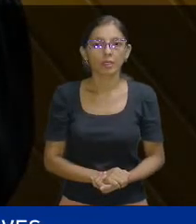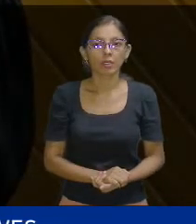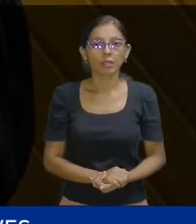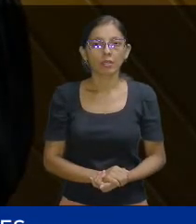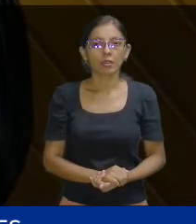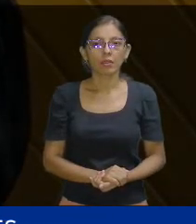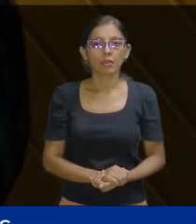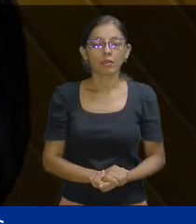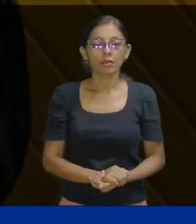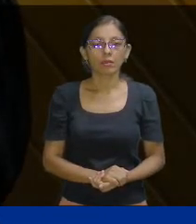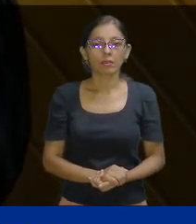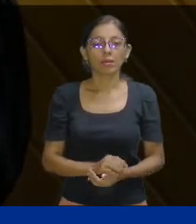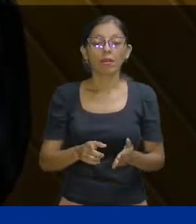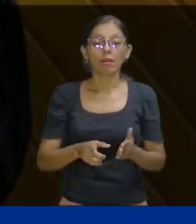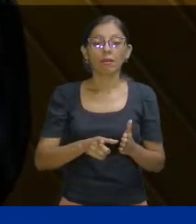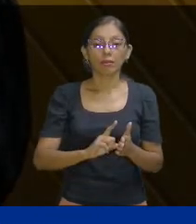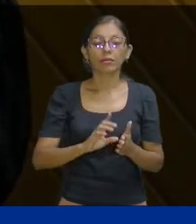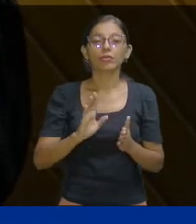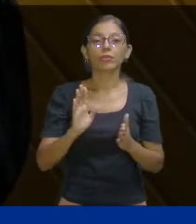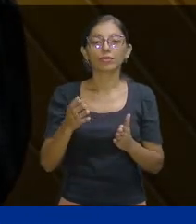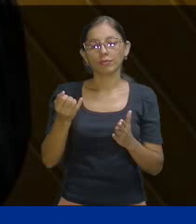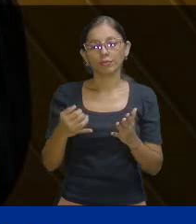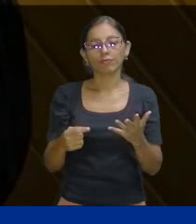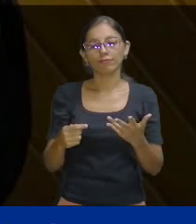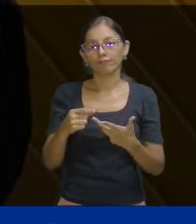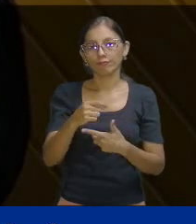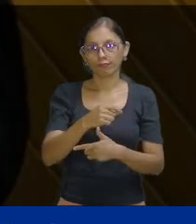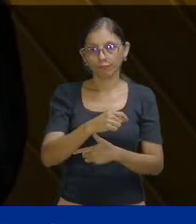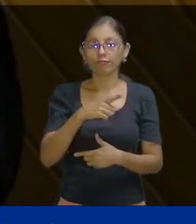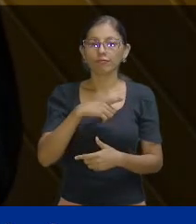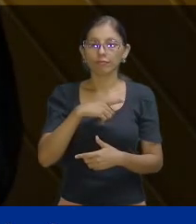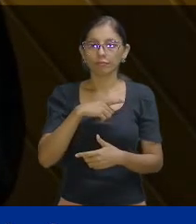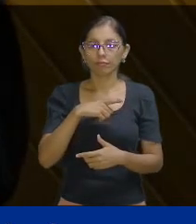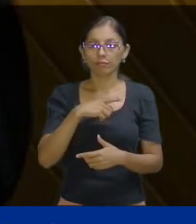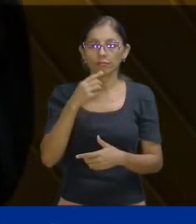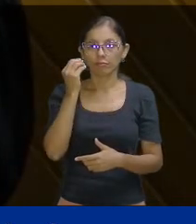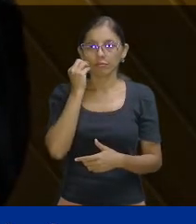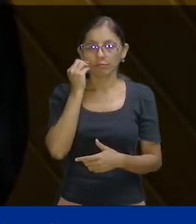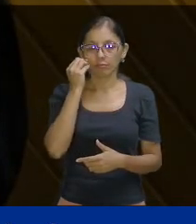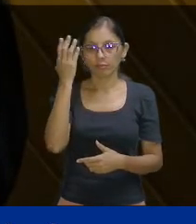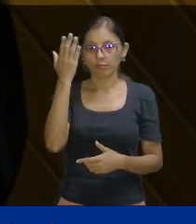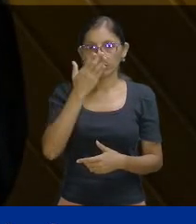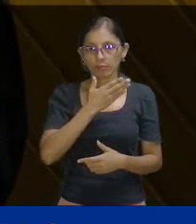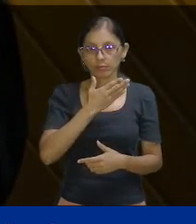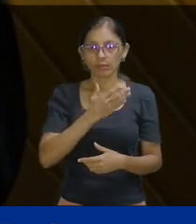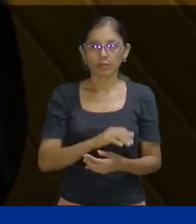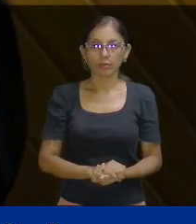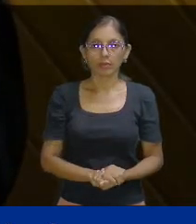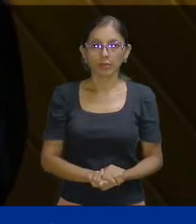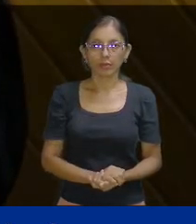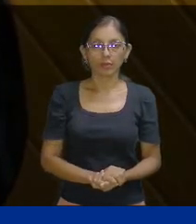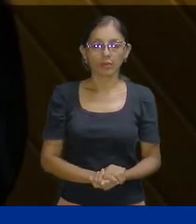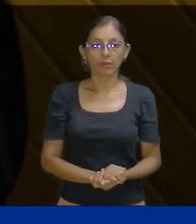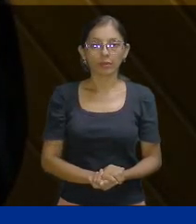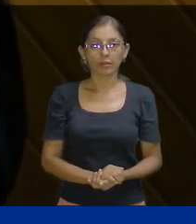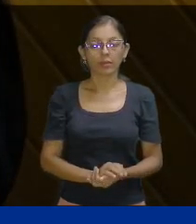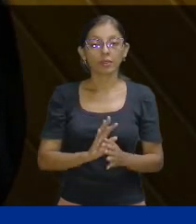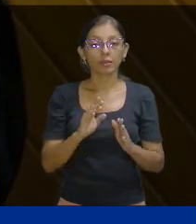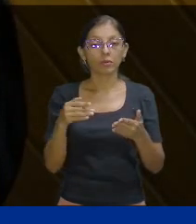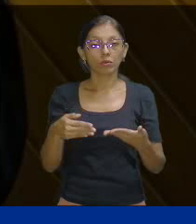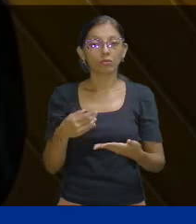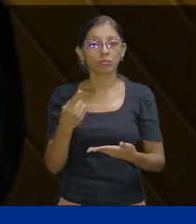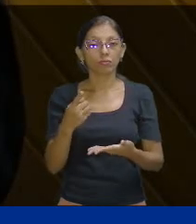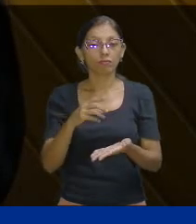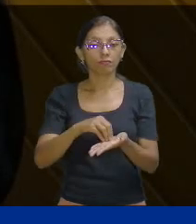despesas acima destacadas, razão pela qual qualifica o gasto como irregular, por comprometer a transparência das contas.